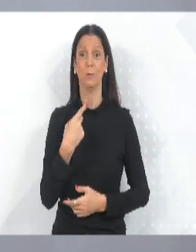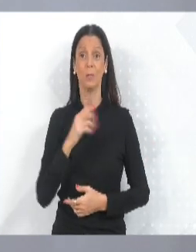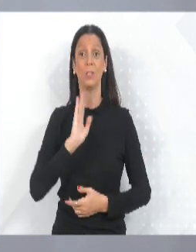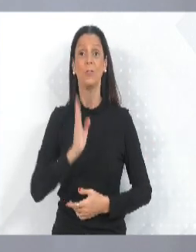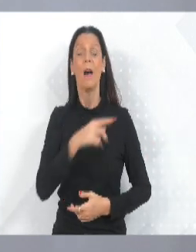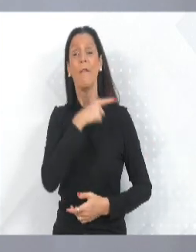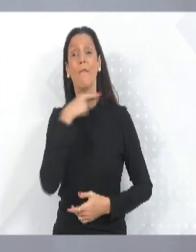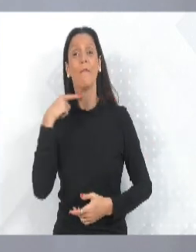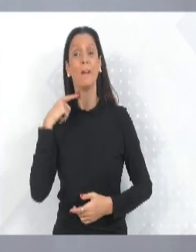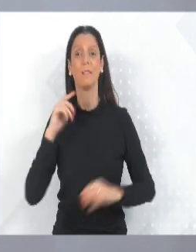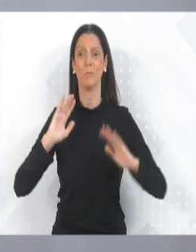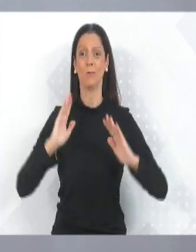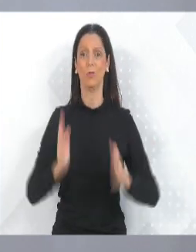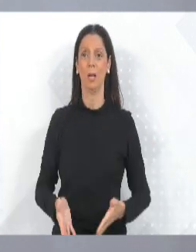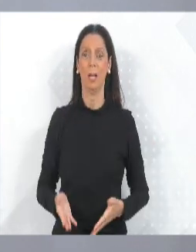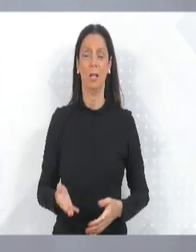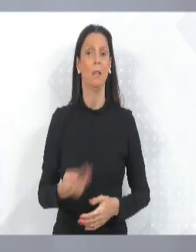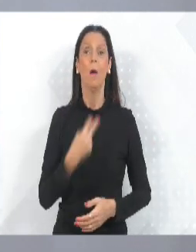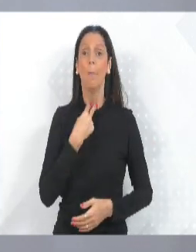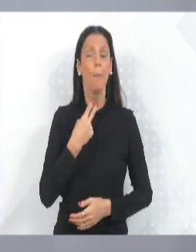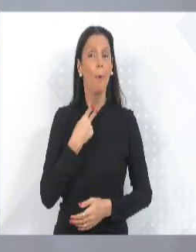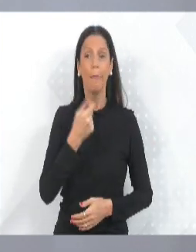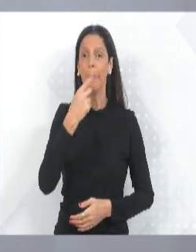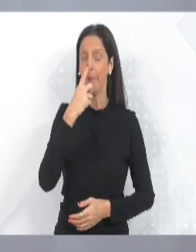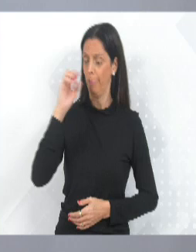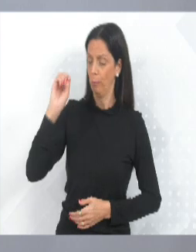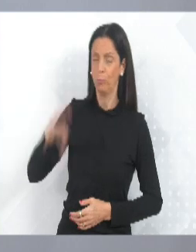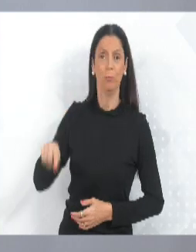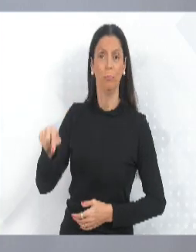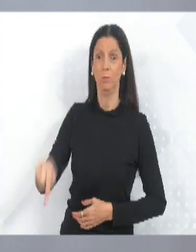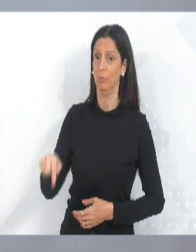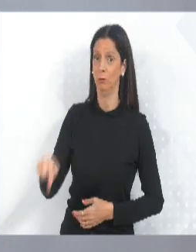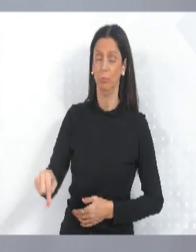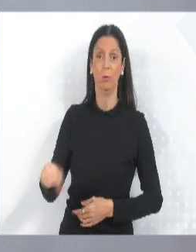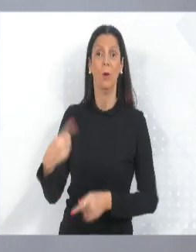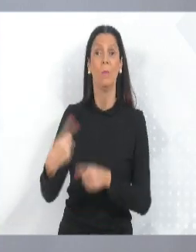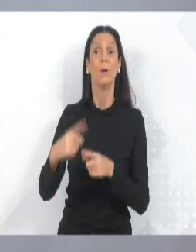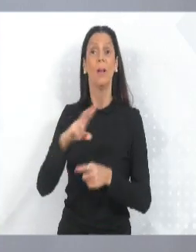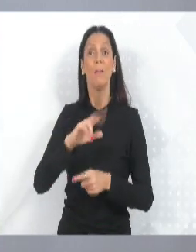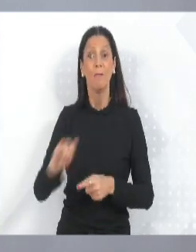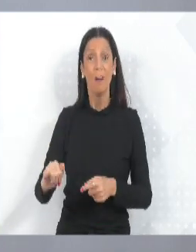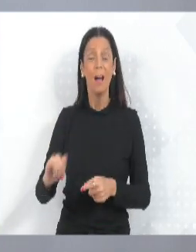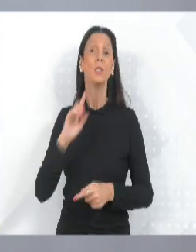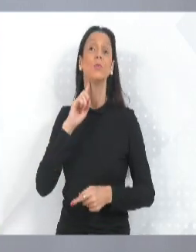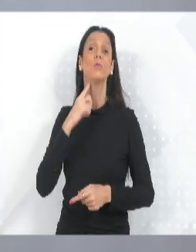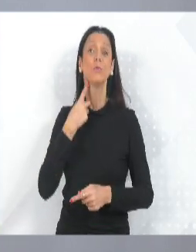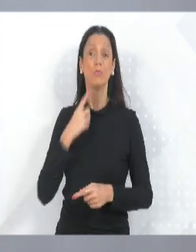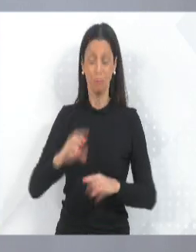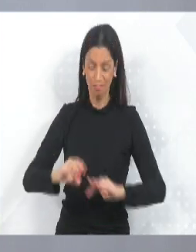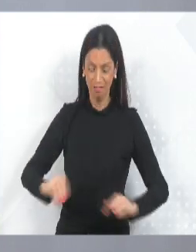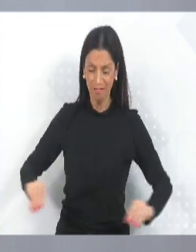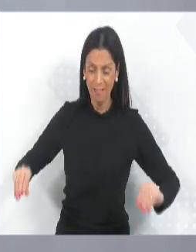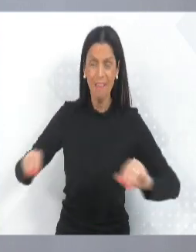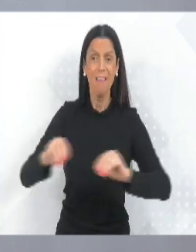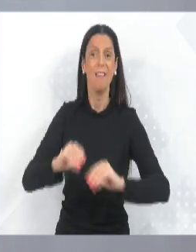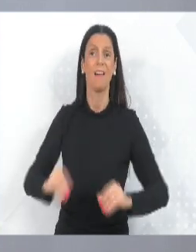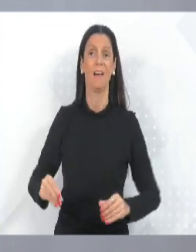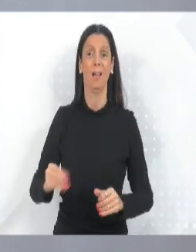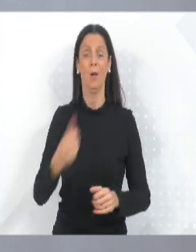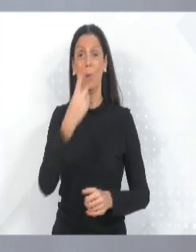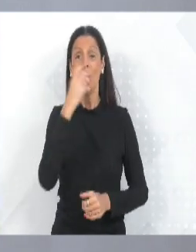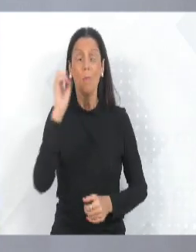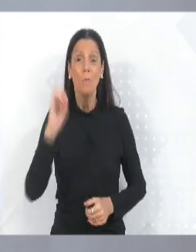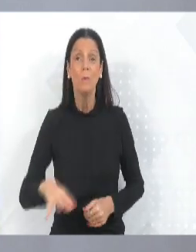vencido não não se joga medicamento no lixo nós contaminamos o lençol freático nós contaminamos o nosso lixo nós